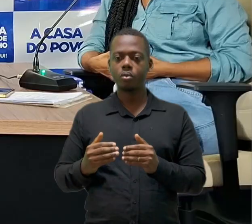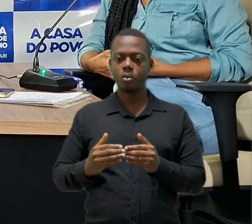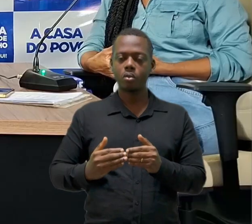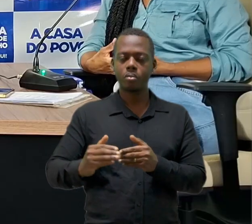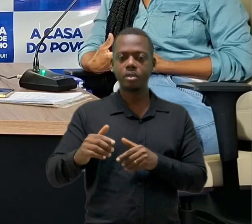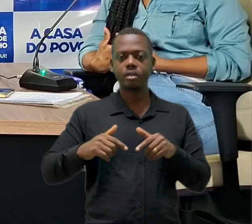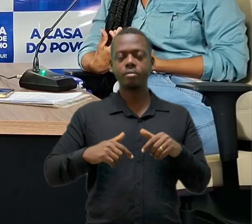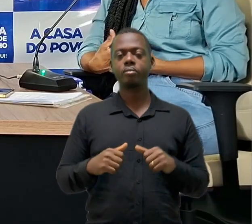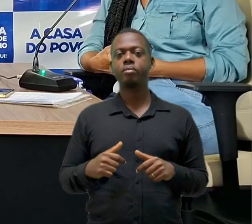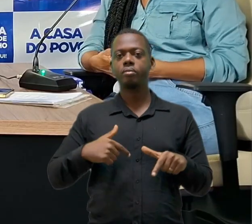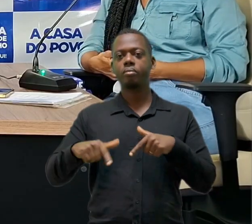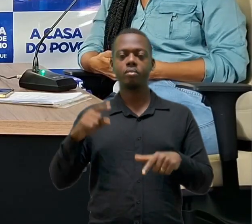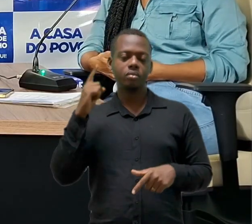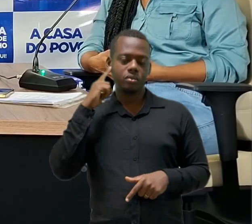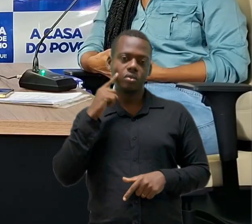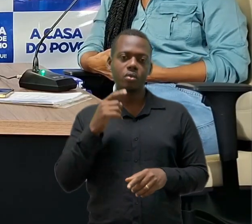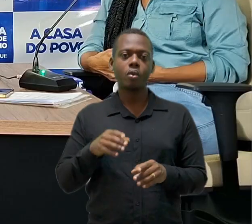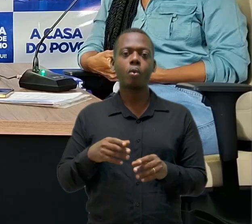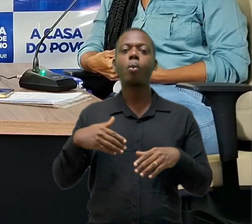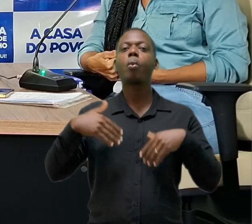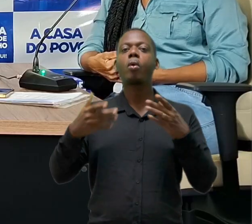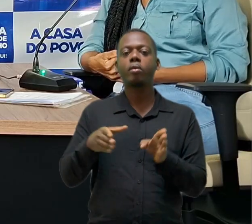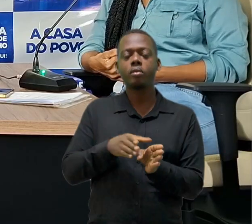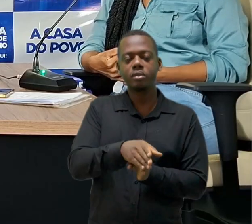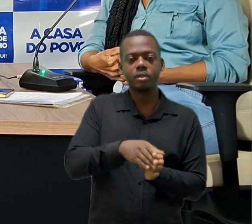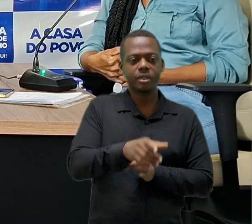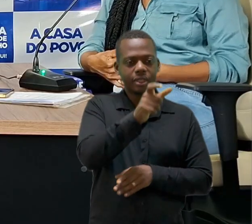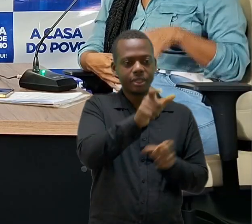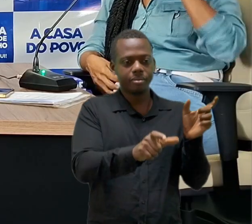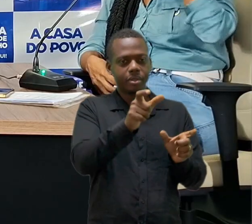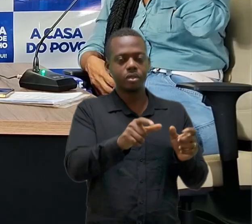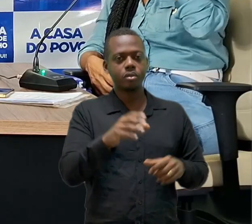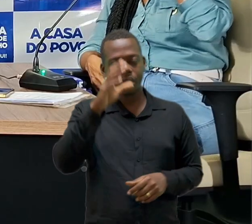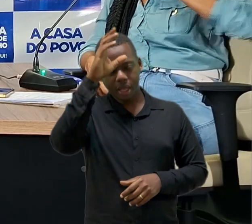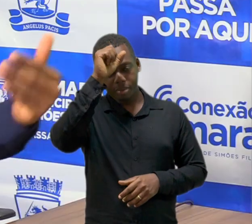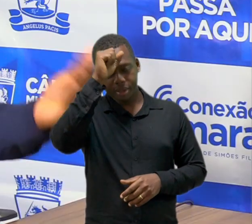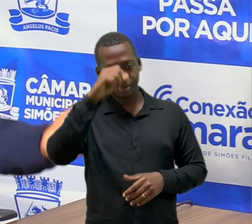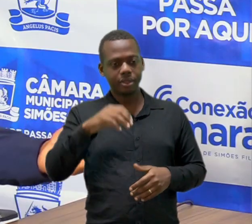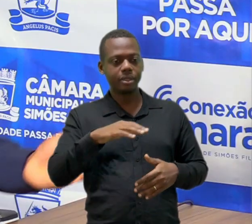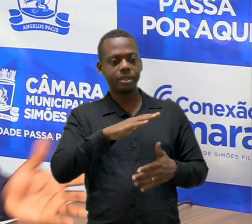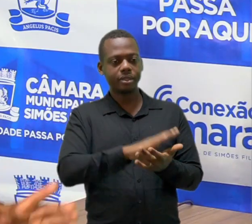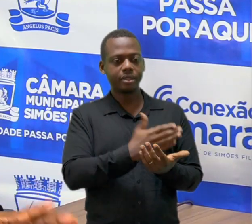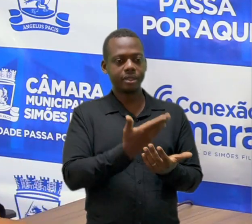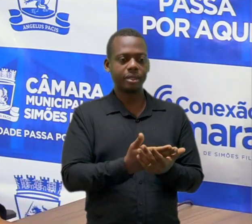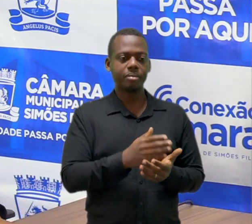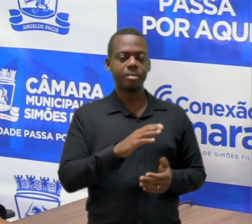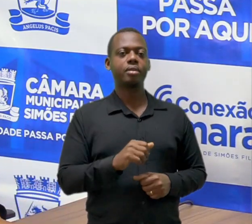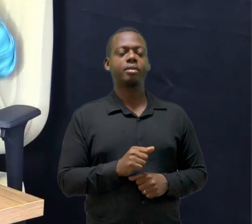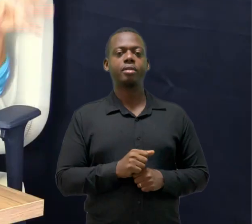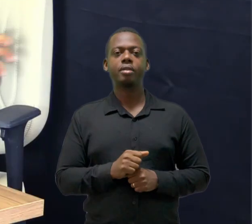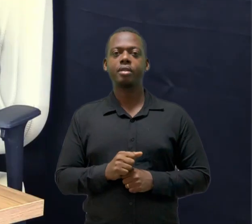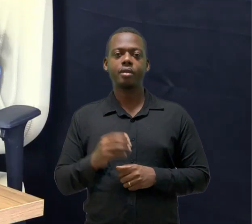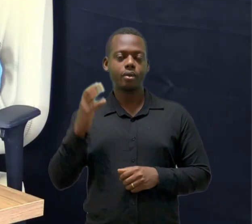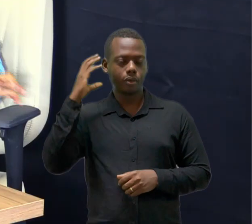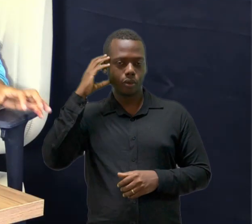surdos. Qual seria o conselho para aquelas pessoas que querem ser intérpretes? Não aprender a Libras, mas de fato ser É que intérprete. o podcast aqui girou em